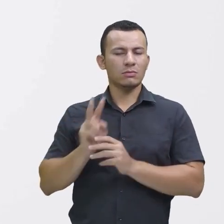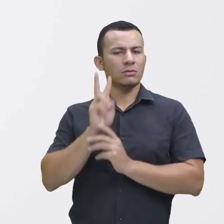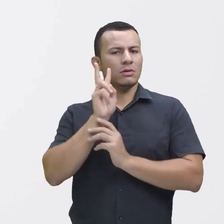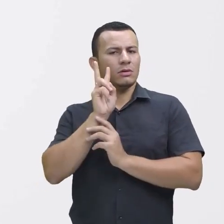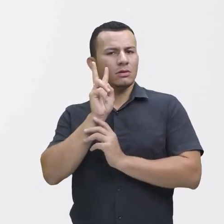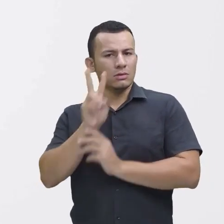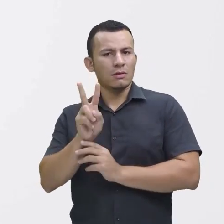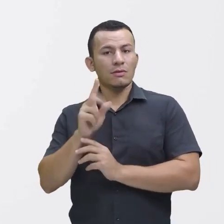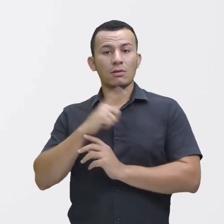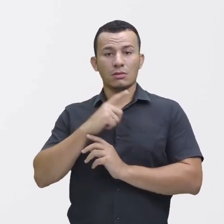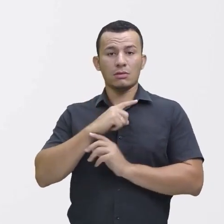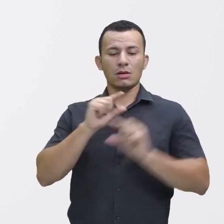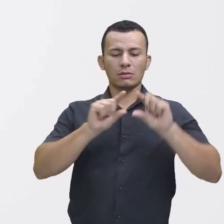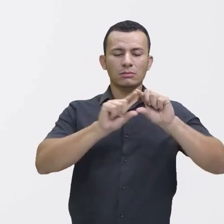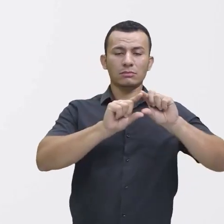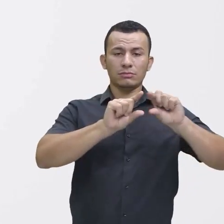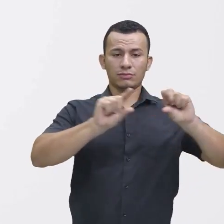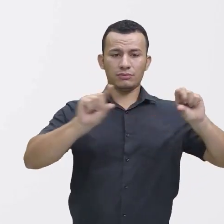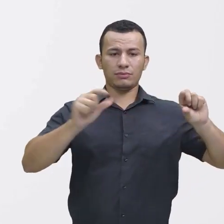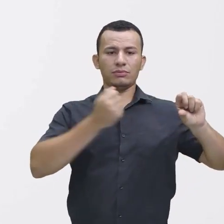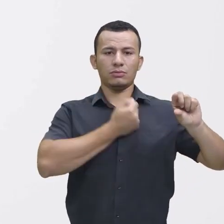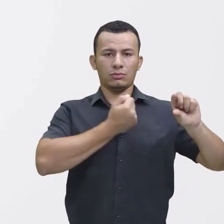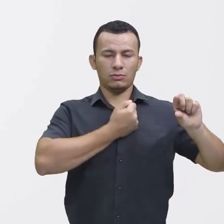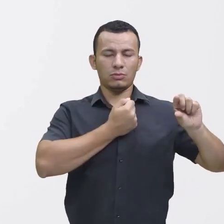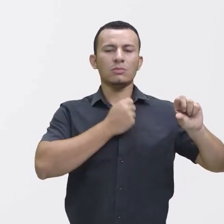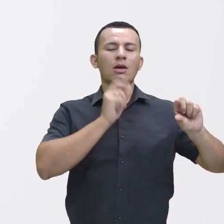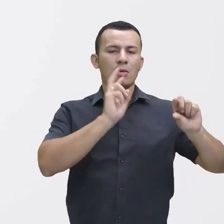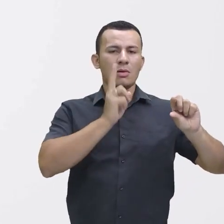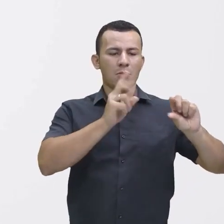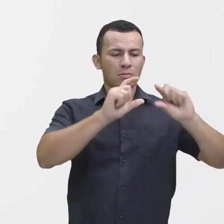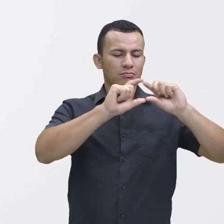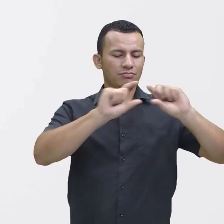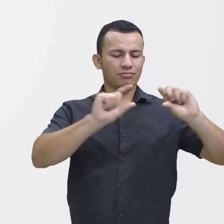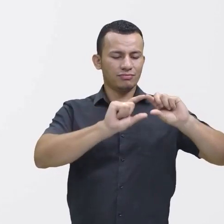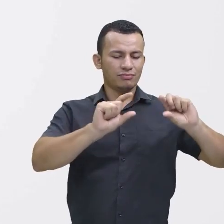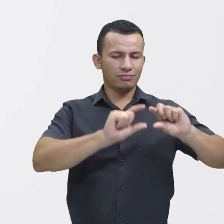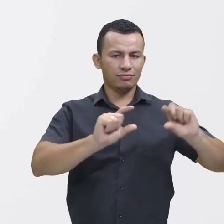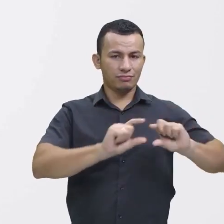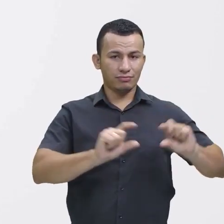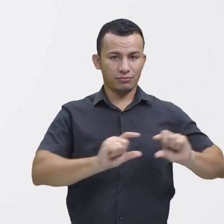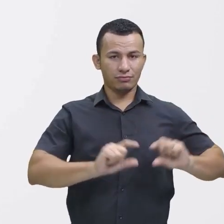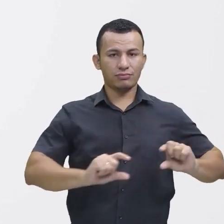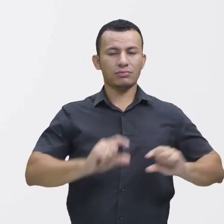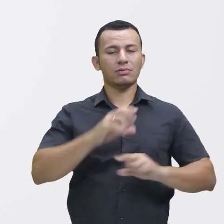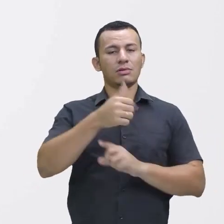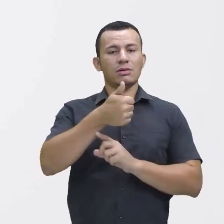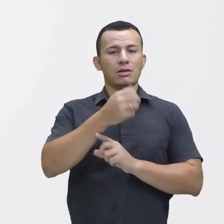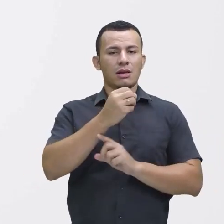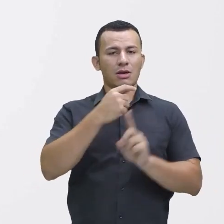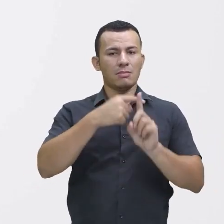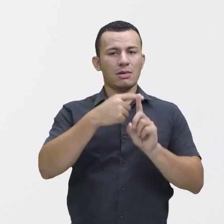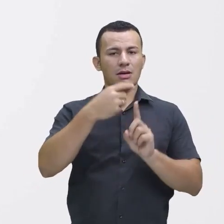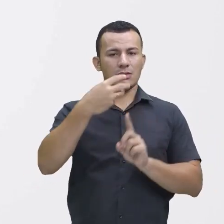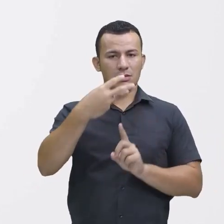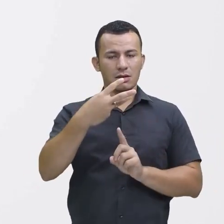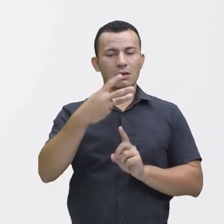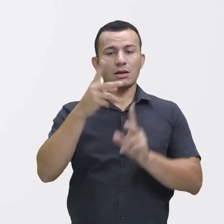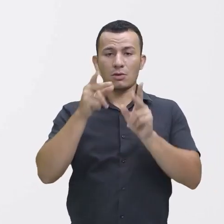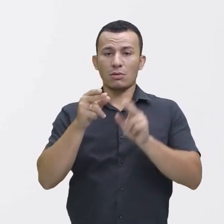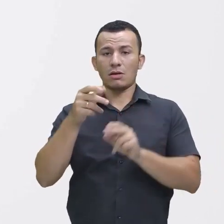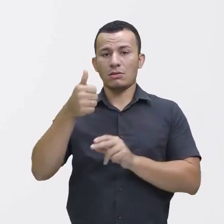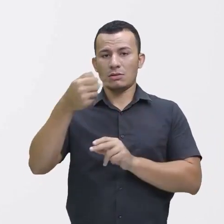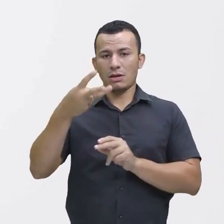aqui, ó, nessas primeiras, todo é o mesmo resultado. 10 mais 3 igual a 13. Observou?